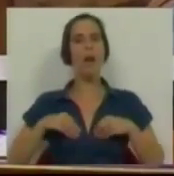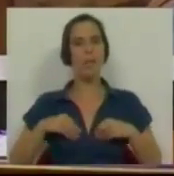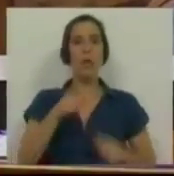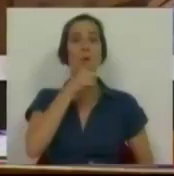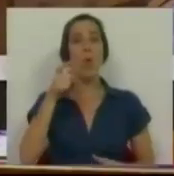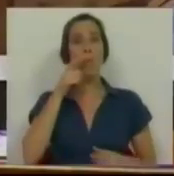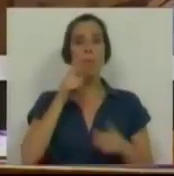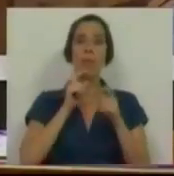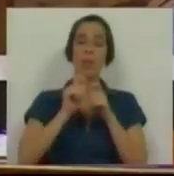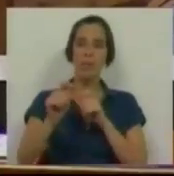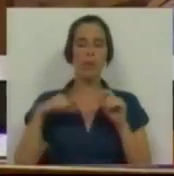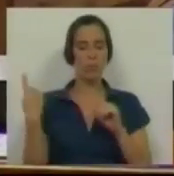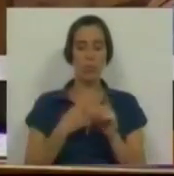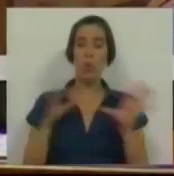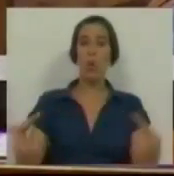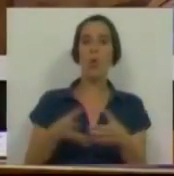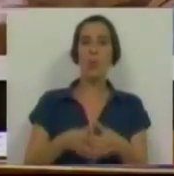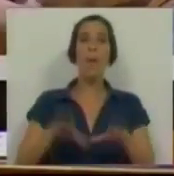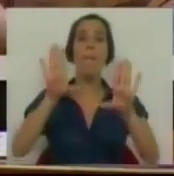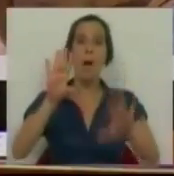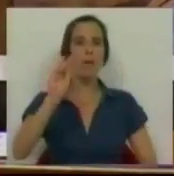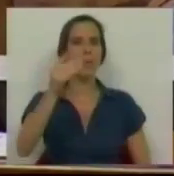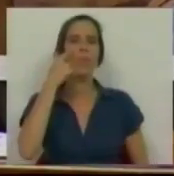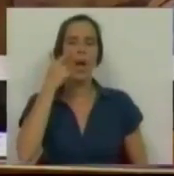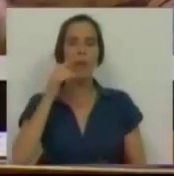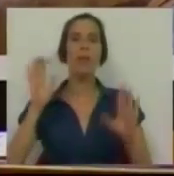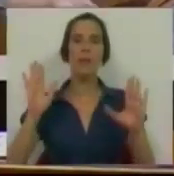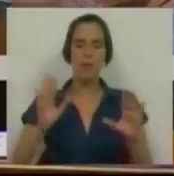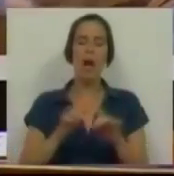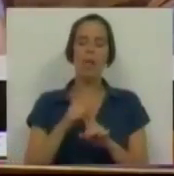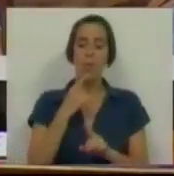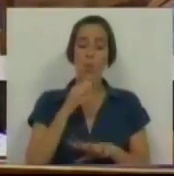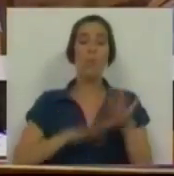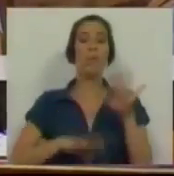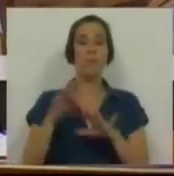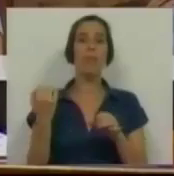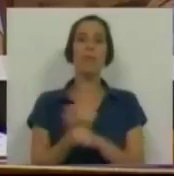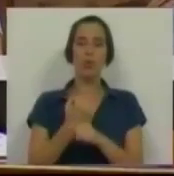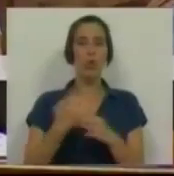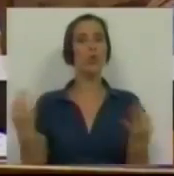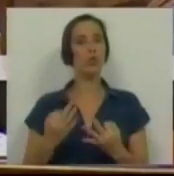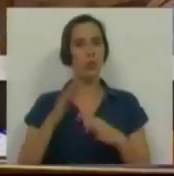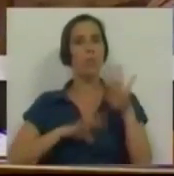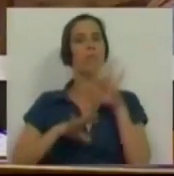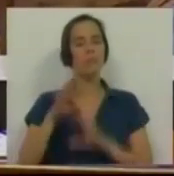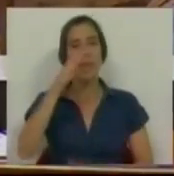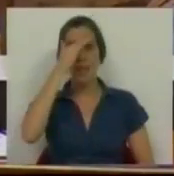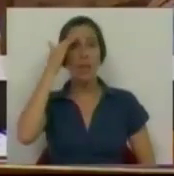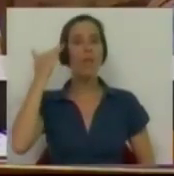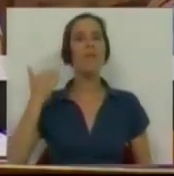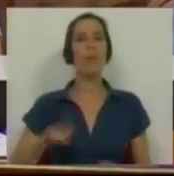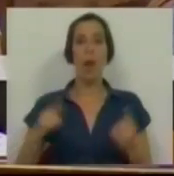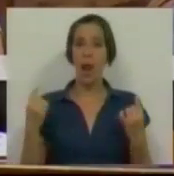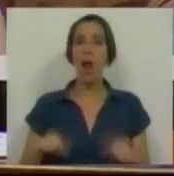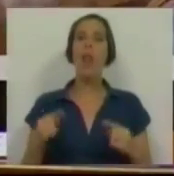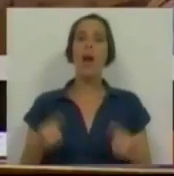os compromissos definidos coletivamente, mas chamamos a atenção também para o muito trabalho que tem sido feito e para a dificuldade que